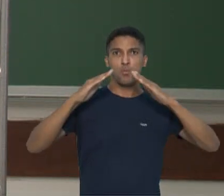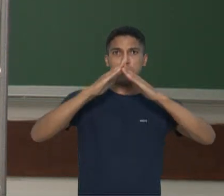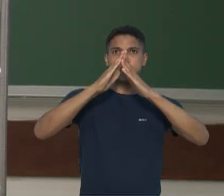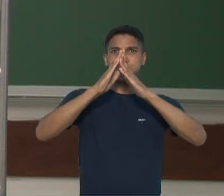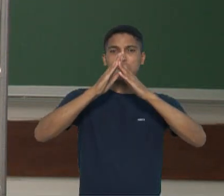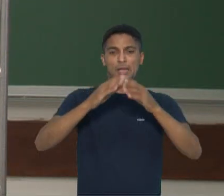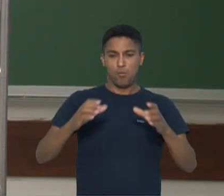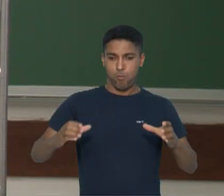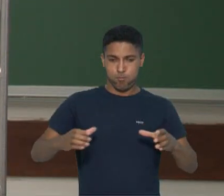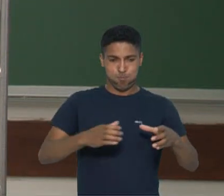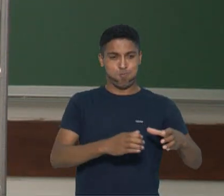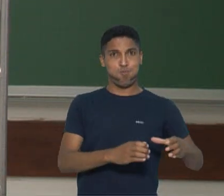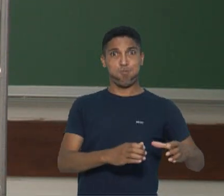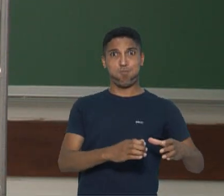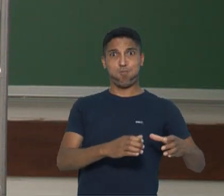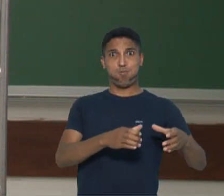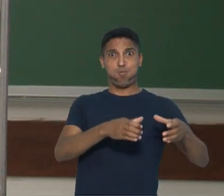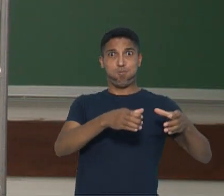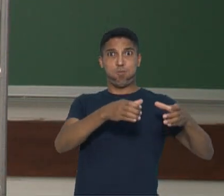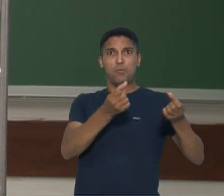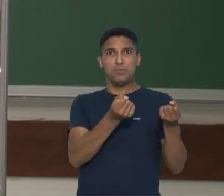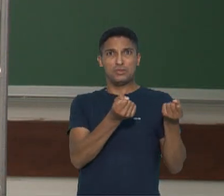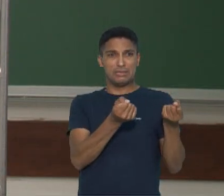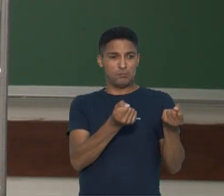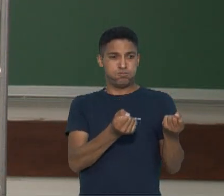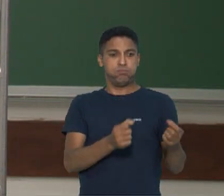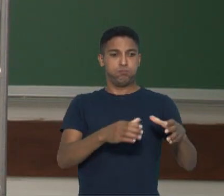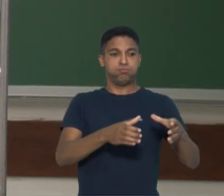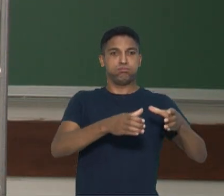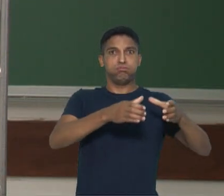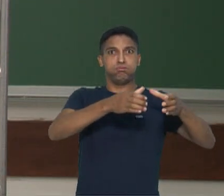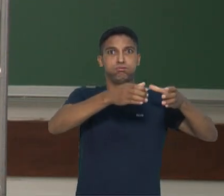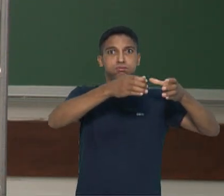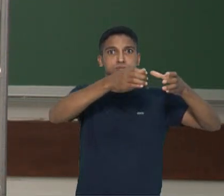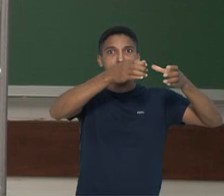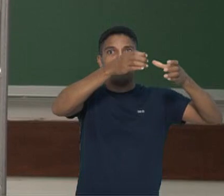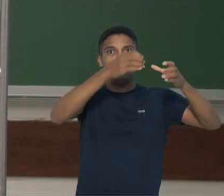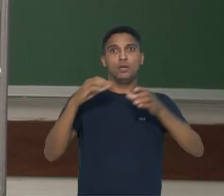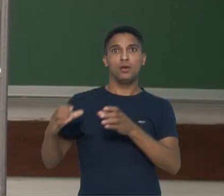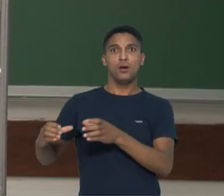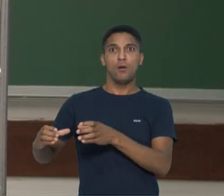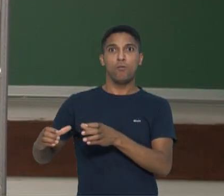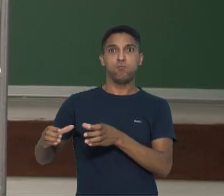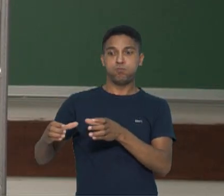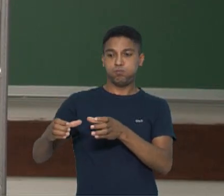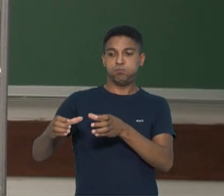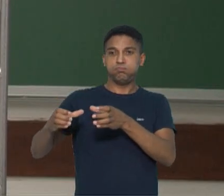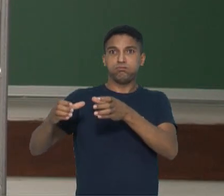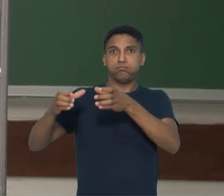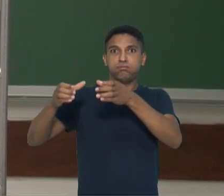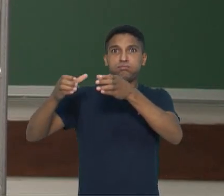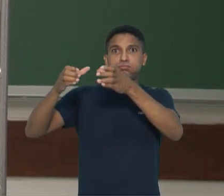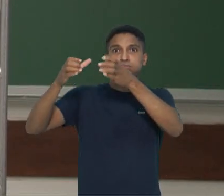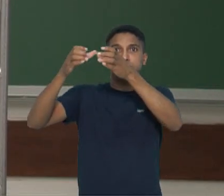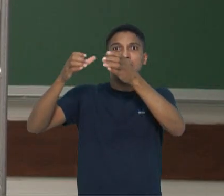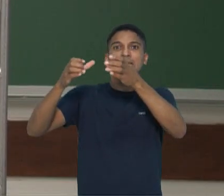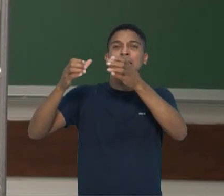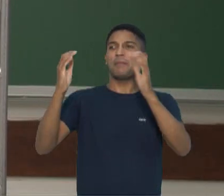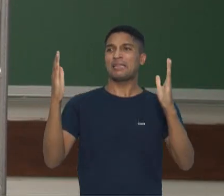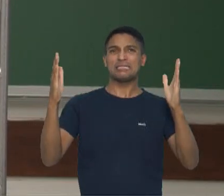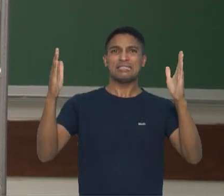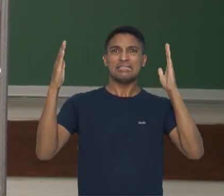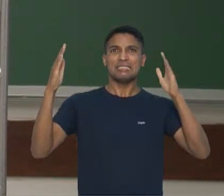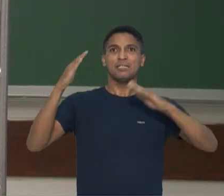janelas, até o momento que eles resolveram fazer as construções mais altas e começaram a usar